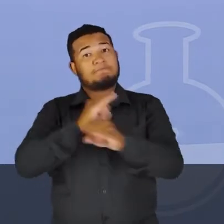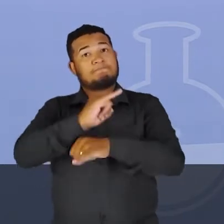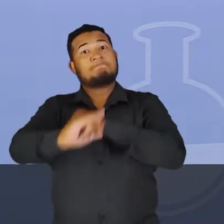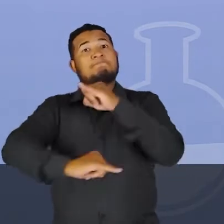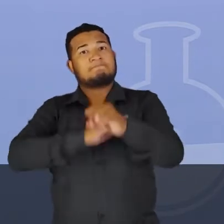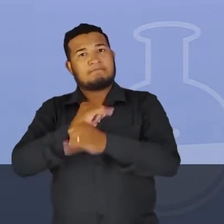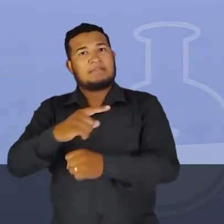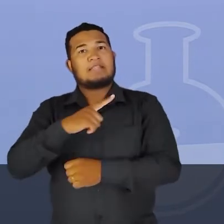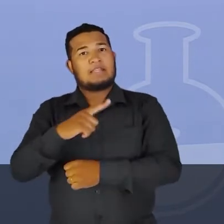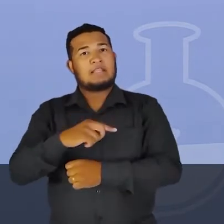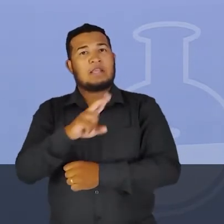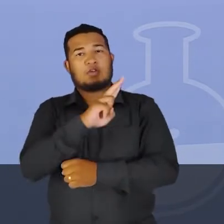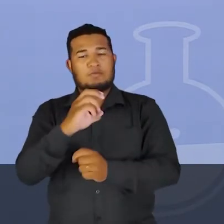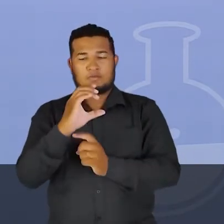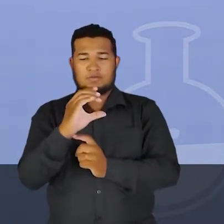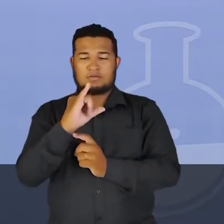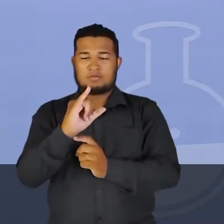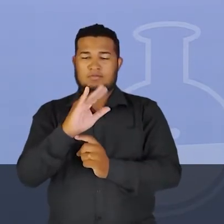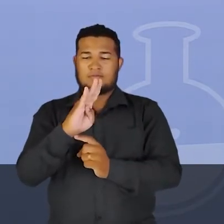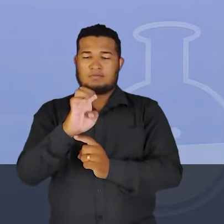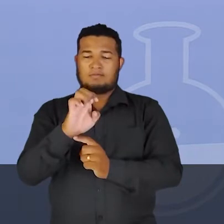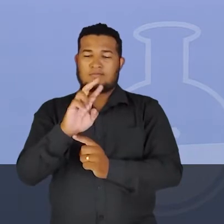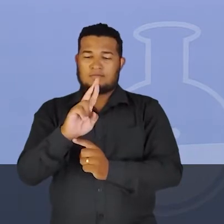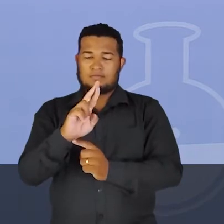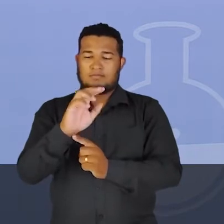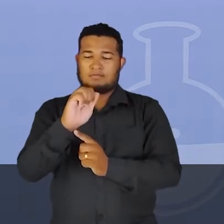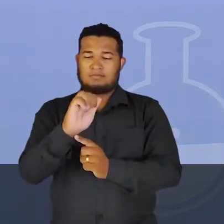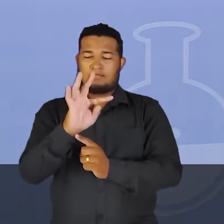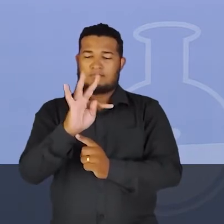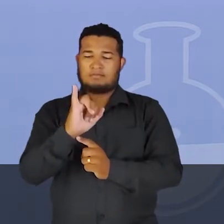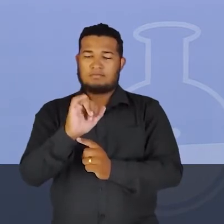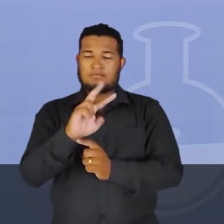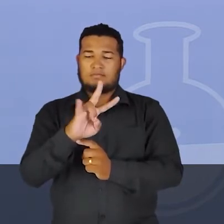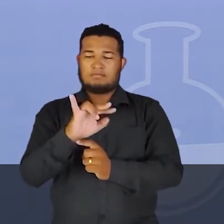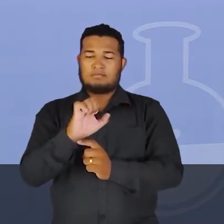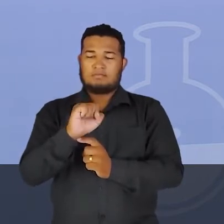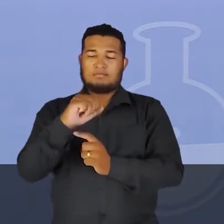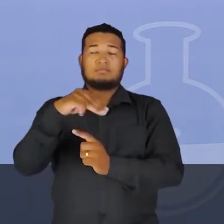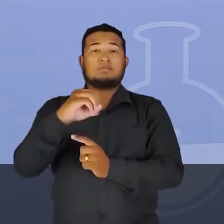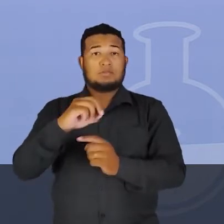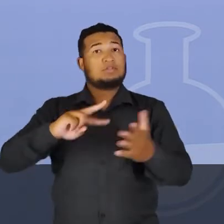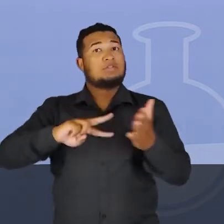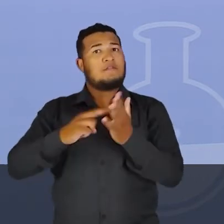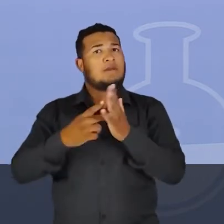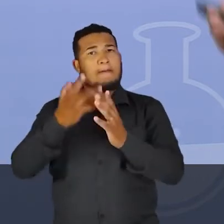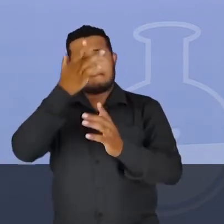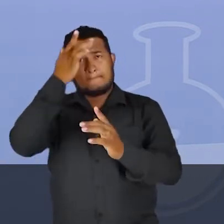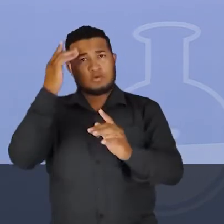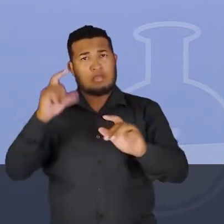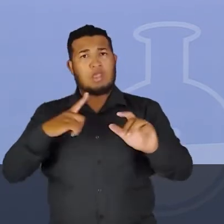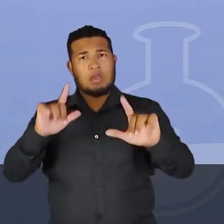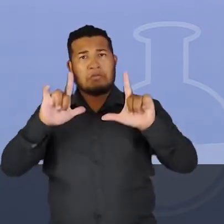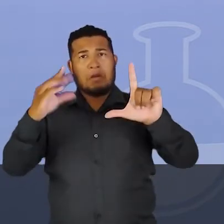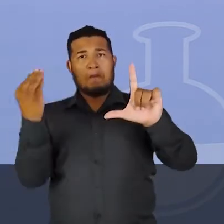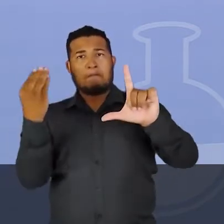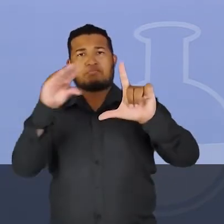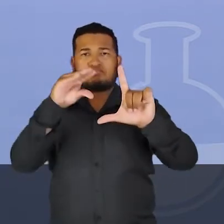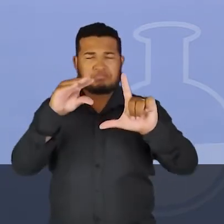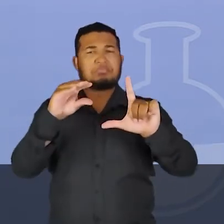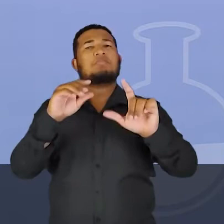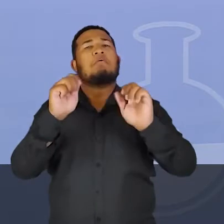que é o cyberativismo, que as pessoas vão fazer postagens, filtros diferentes,